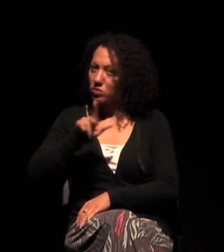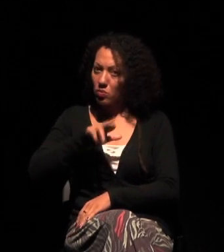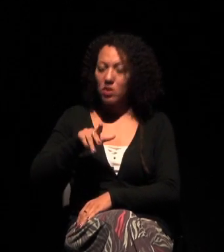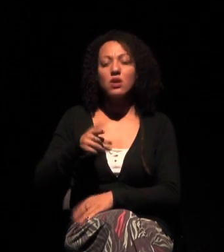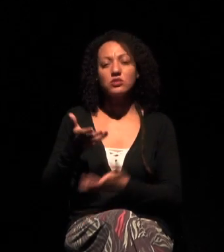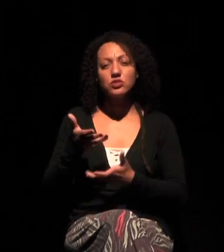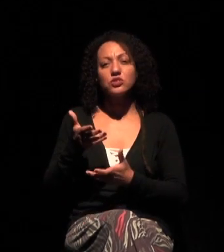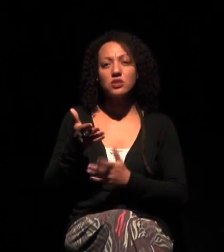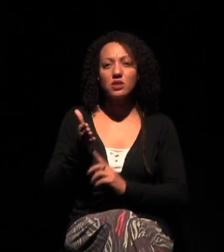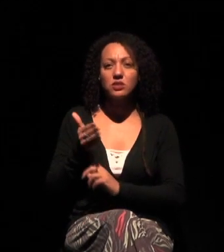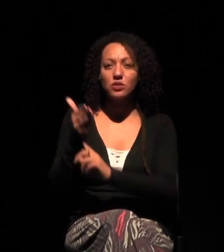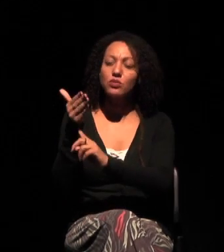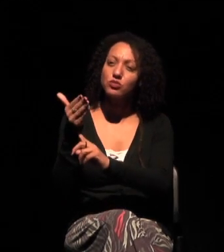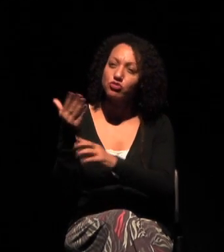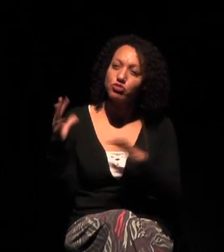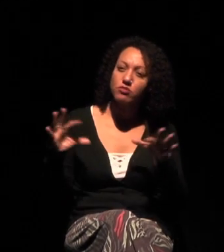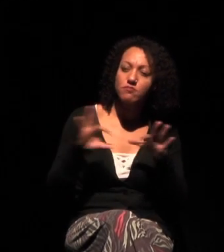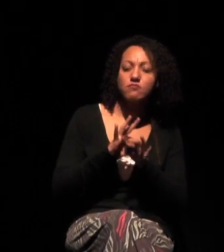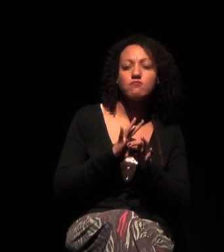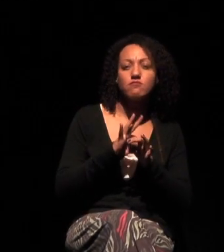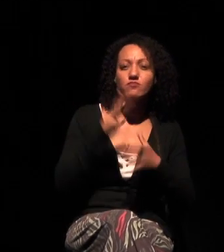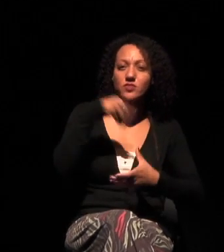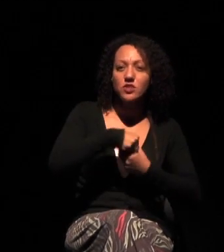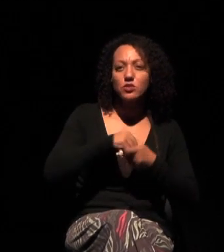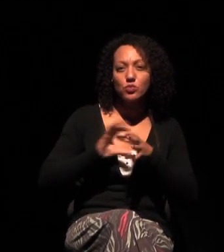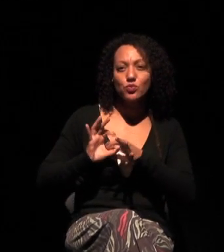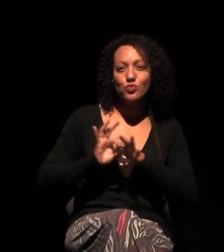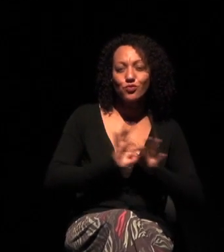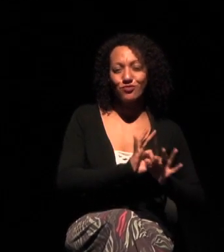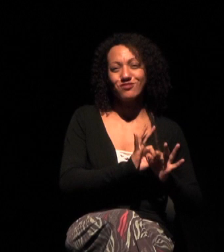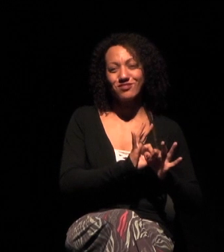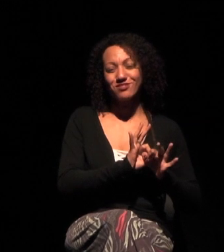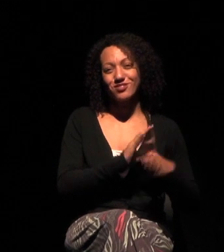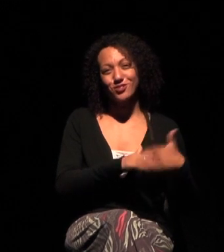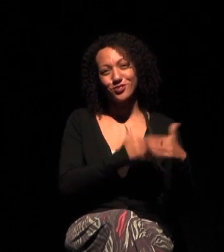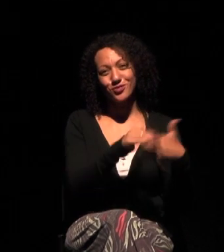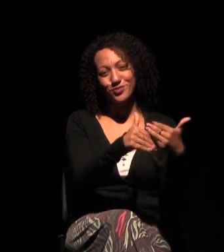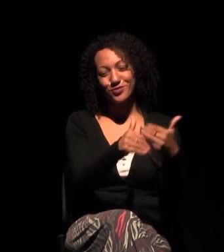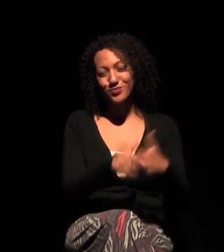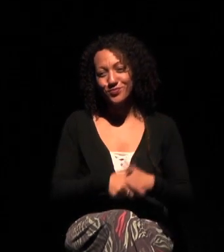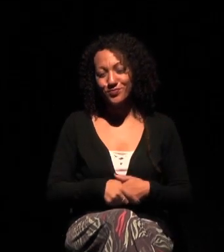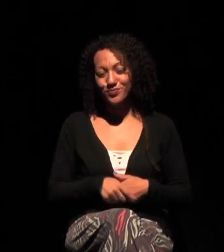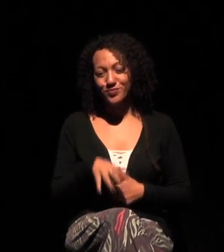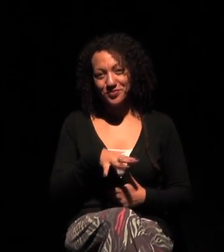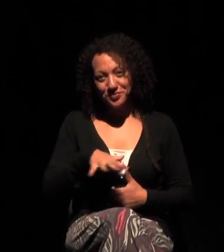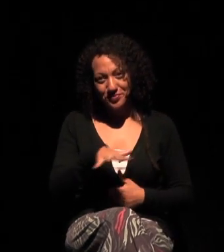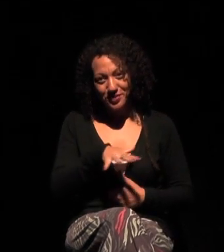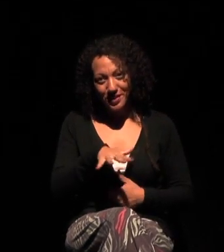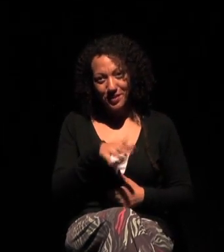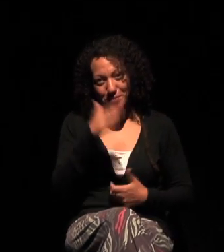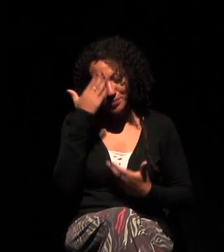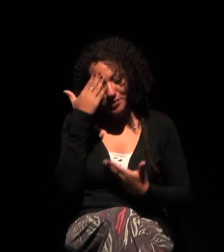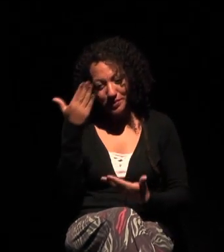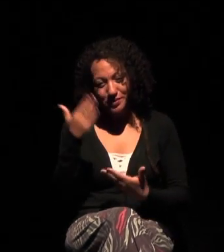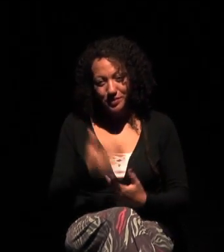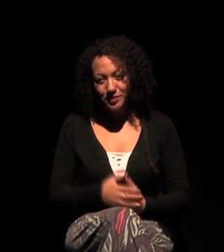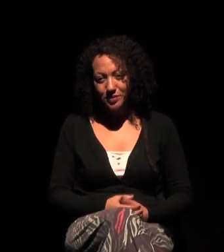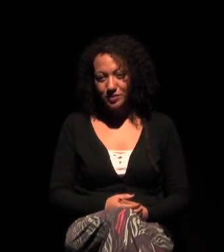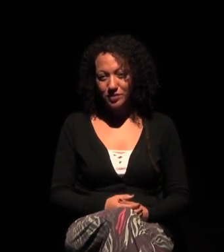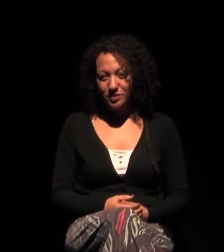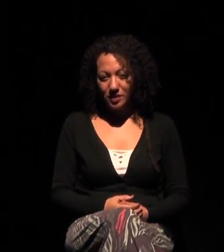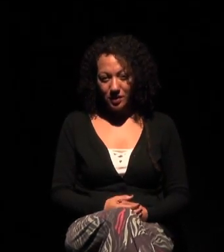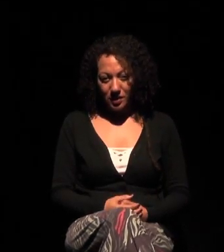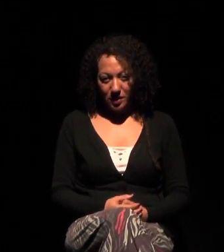é bem enquadrada no contexto em que se insere em que está sendo desenvolvida e tudo muito obrigada